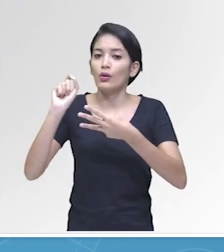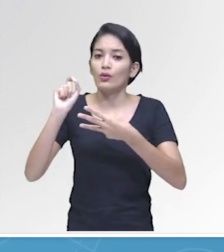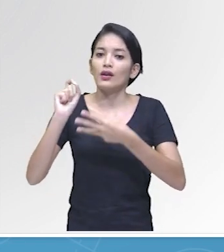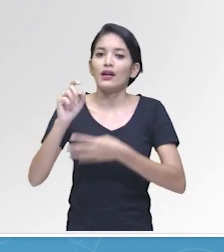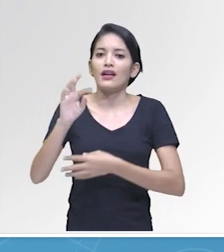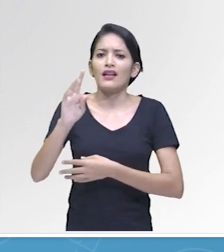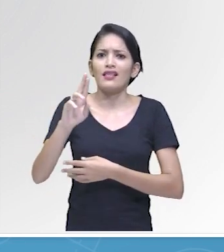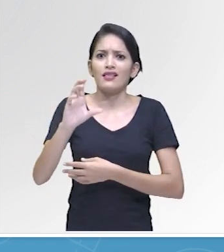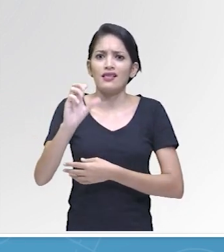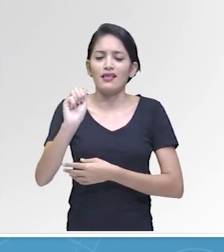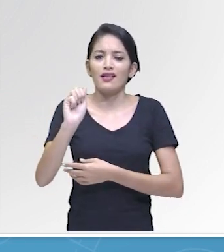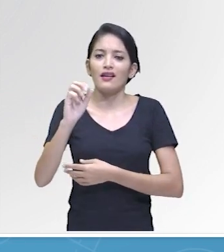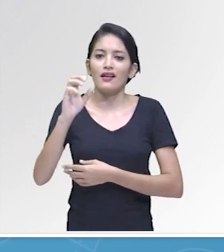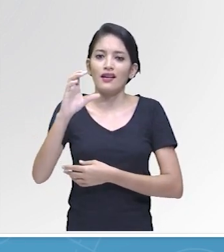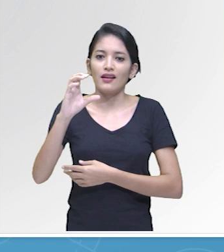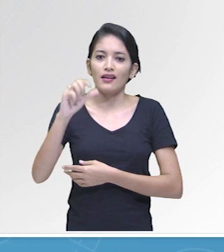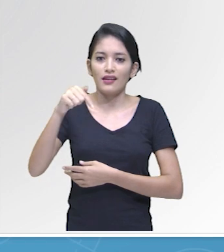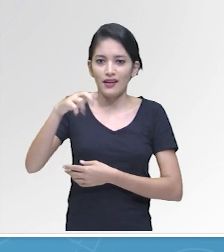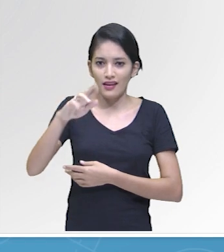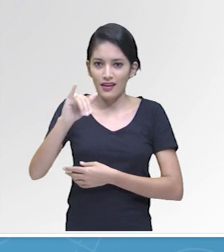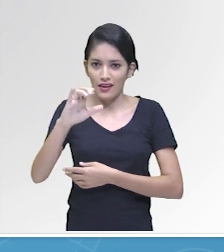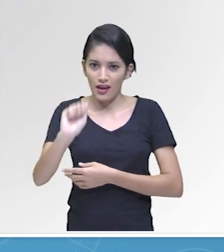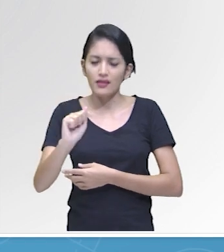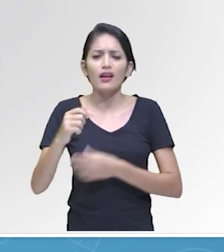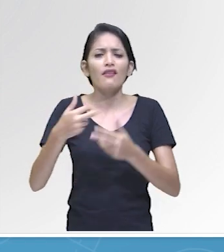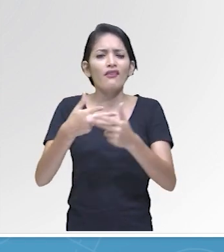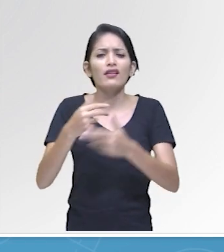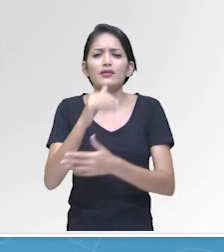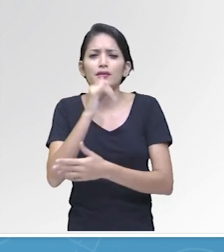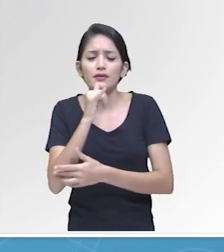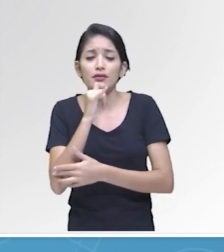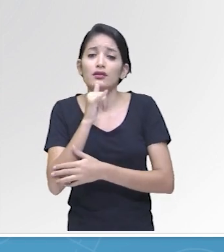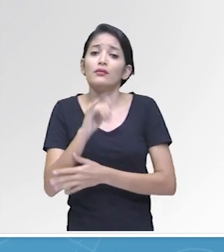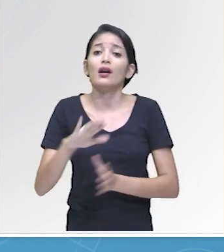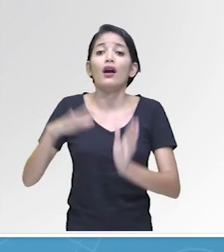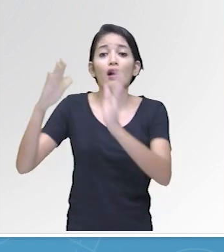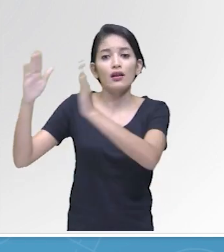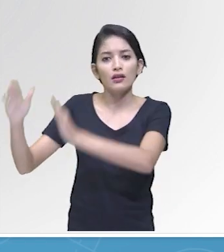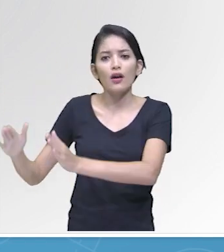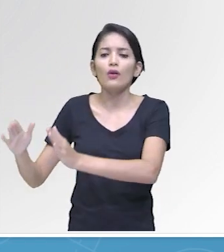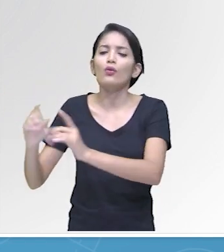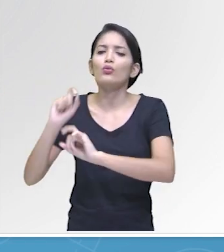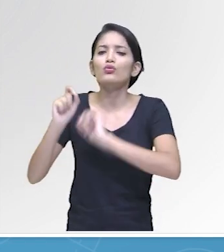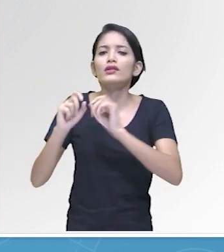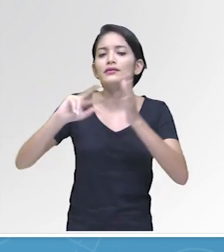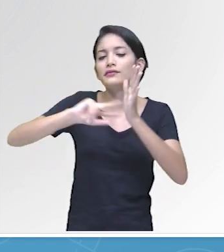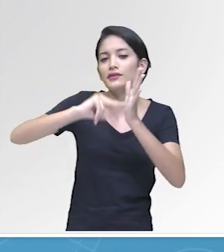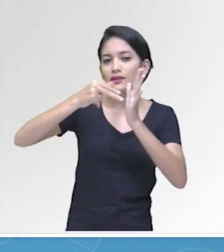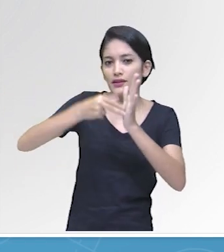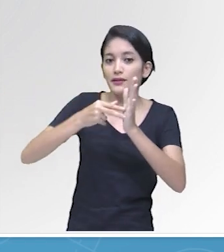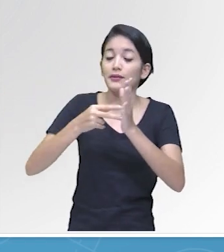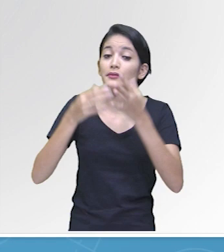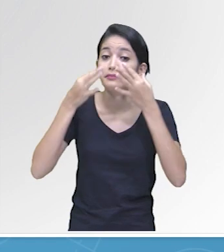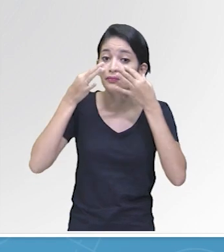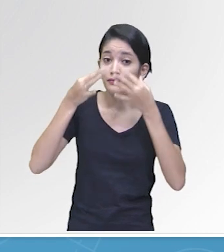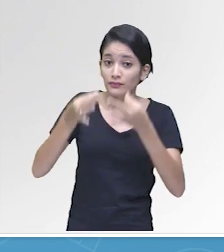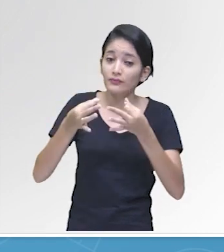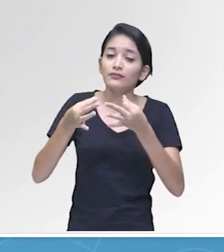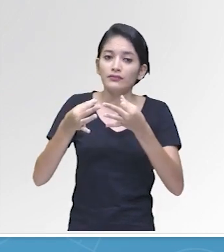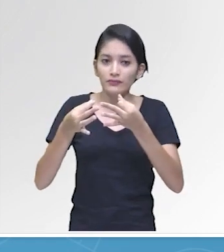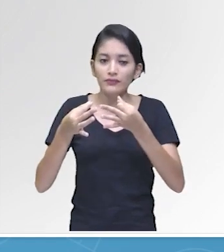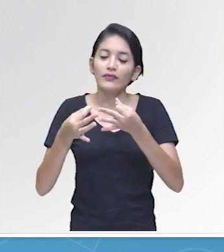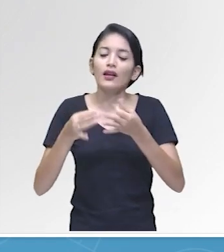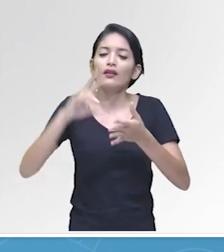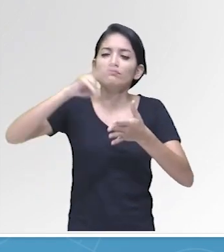traqueia. Você tem todos os exemplos numa coluna, na outra você vai dizer o que é. Prestem atenção, revisem nas cartelas, revisem nos